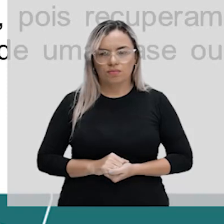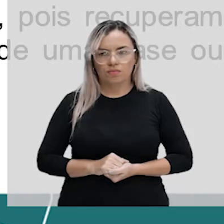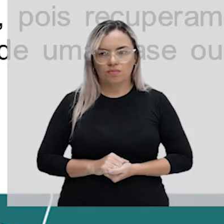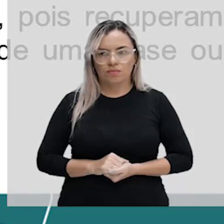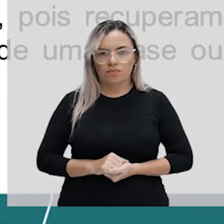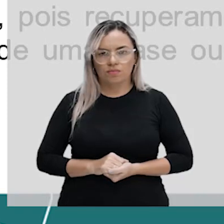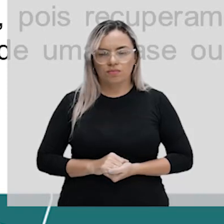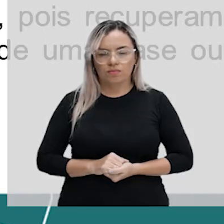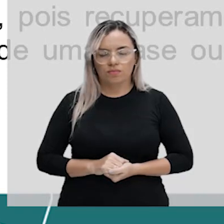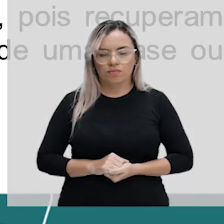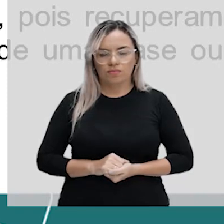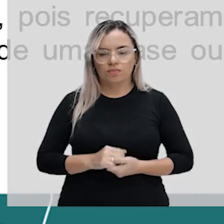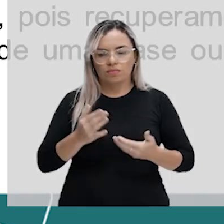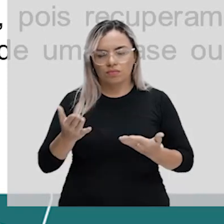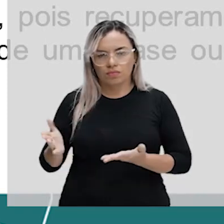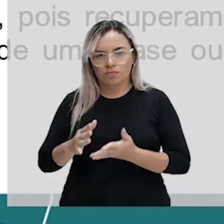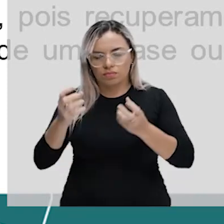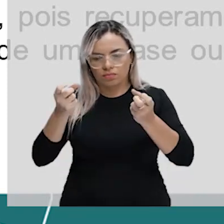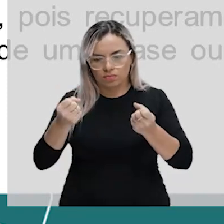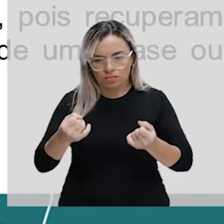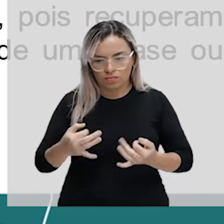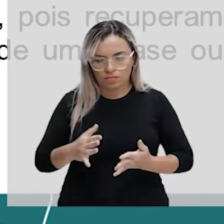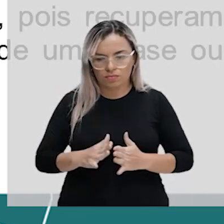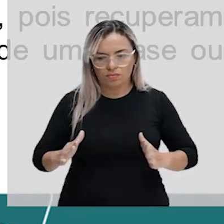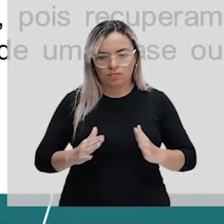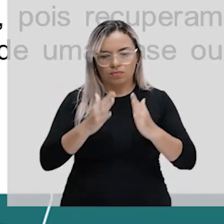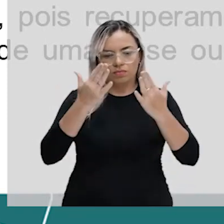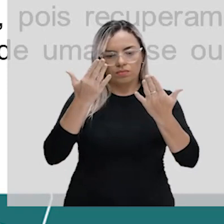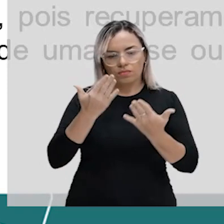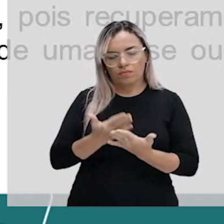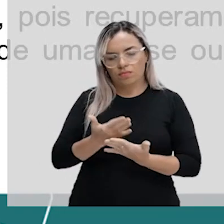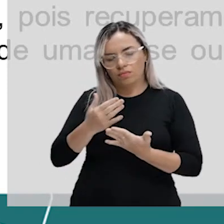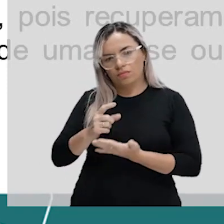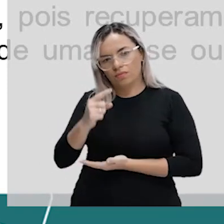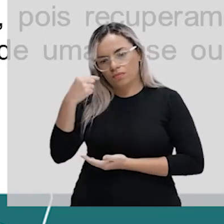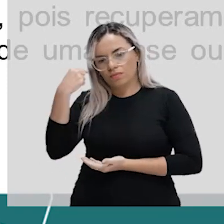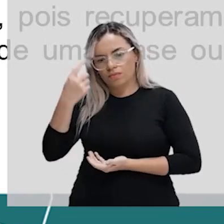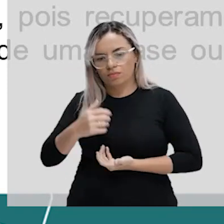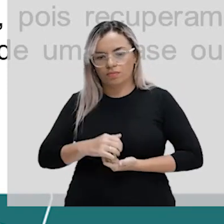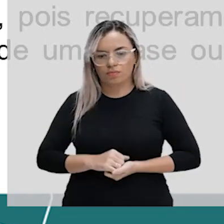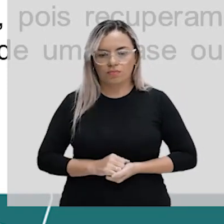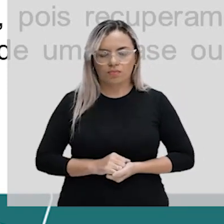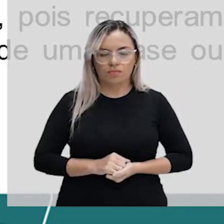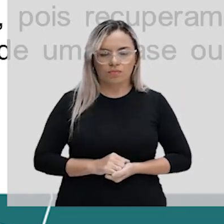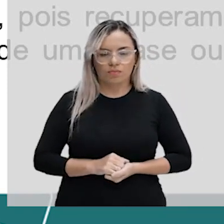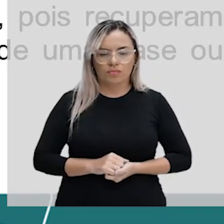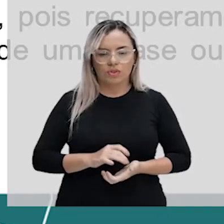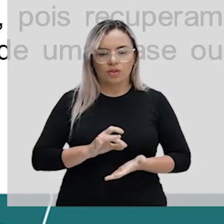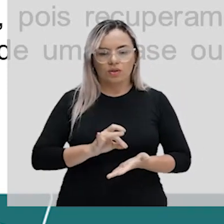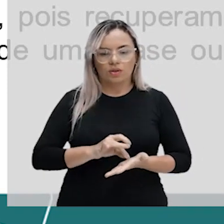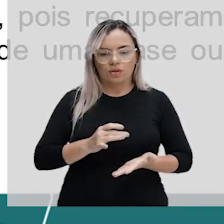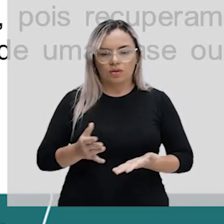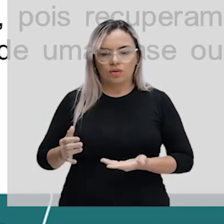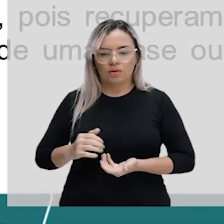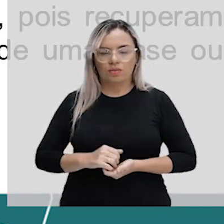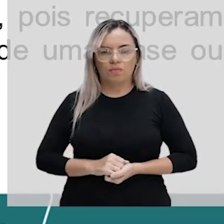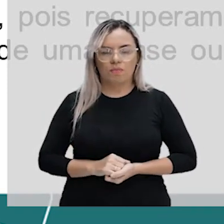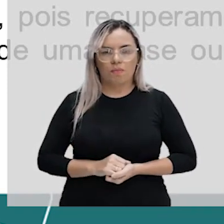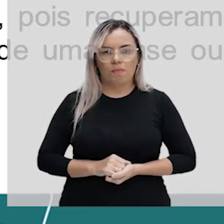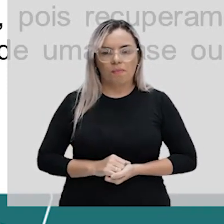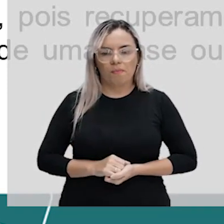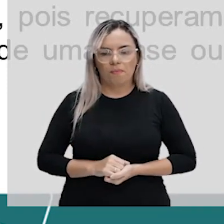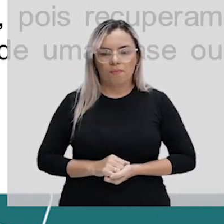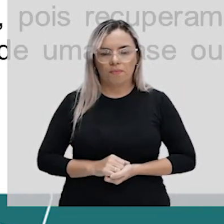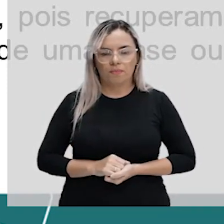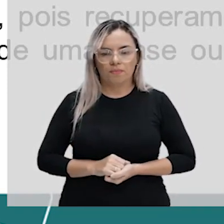nós já vimos em outra aula essa expressão, tá? Essa sigla. Los demonstrativos não devem levar